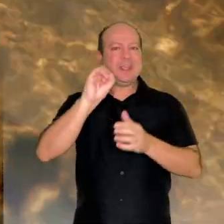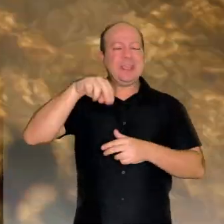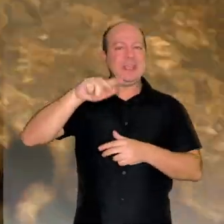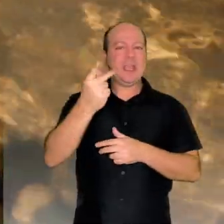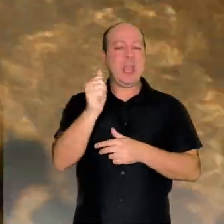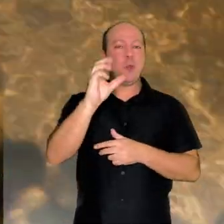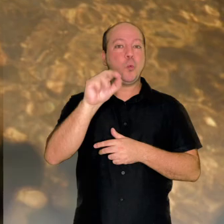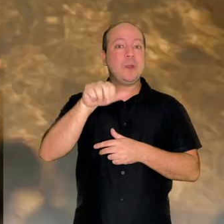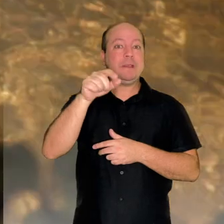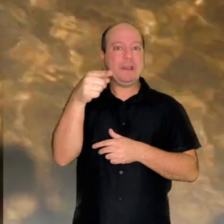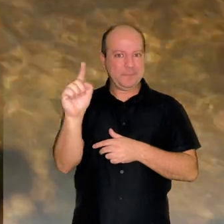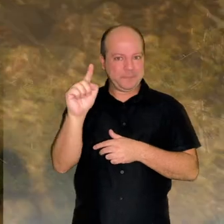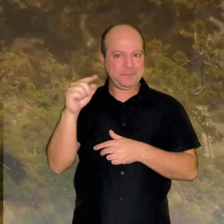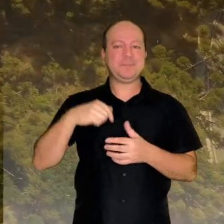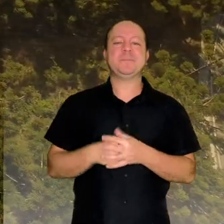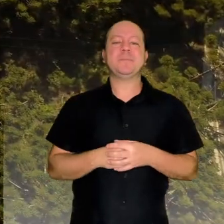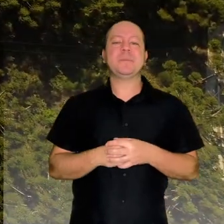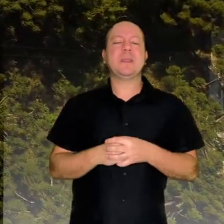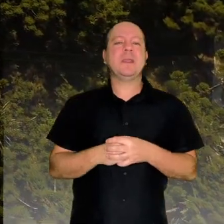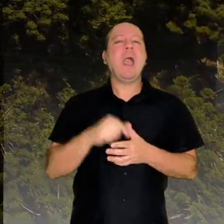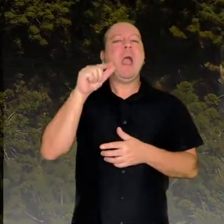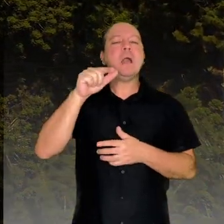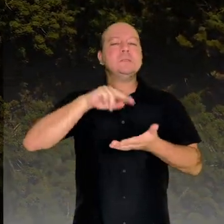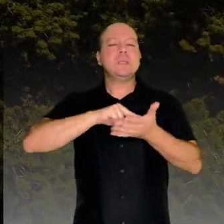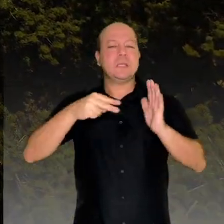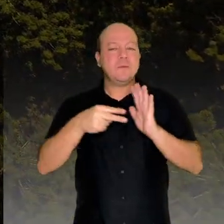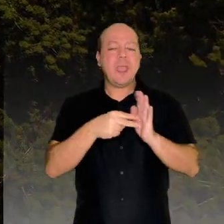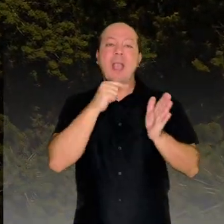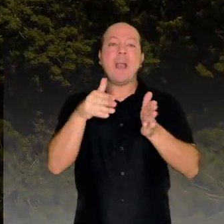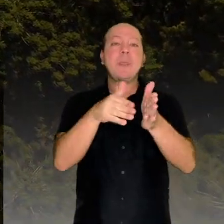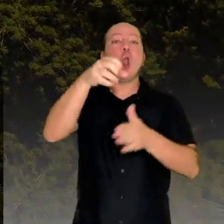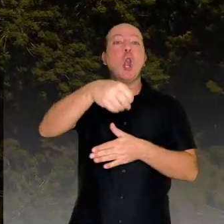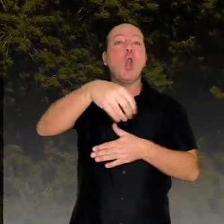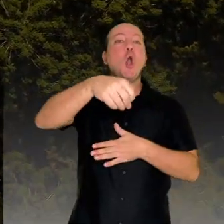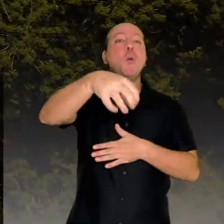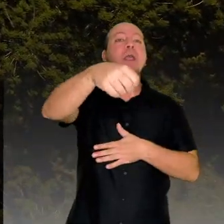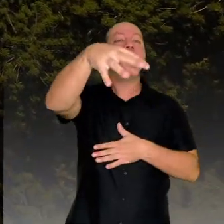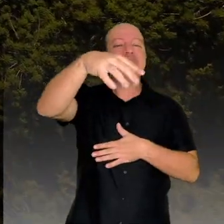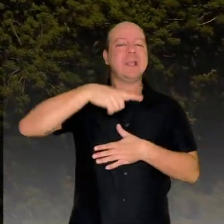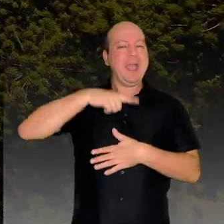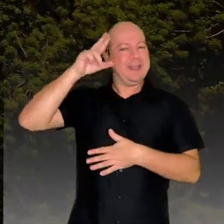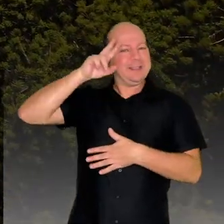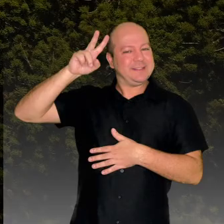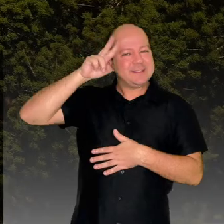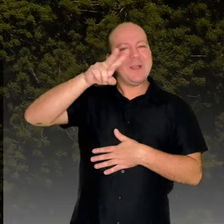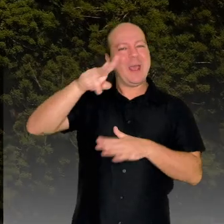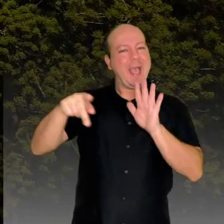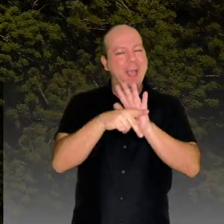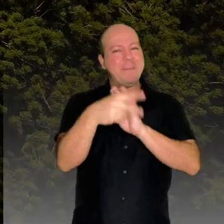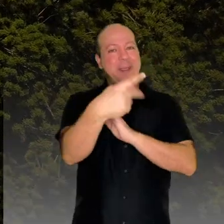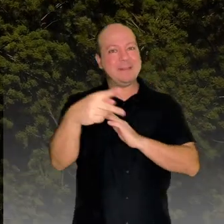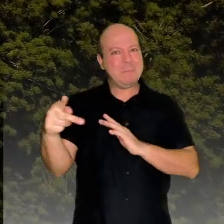Ponhã, liderado por Neuza Lídia. Seu nome, que significa Caminho Luminoso, traz consigo histórias de